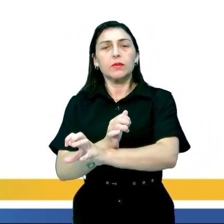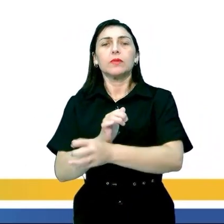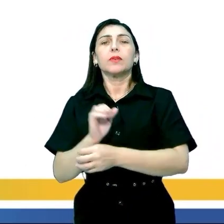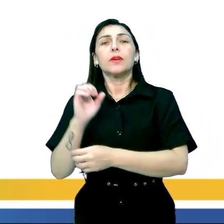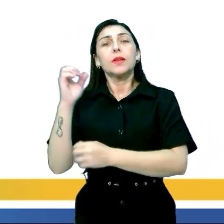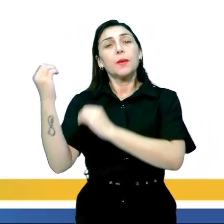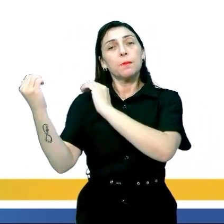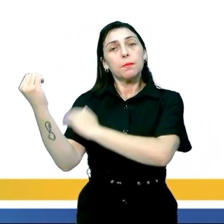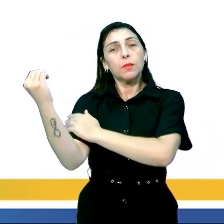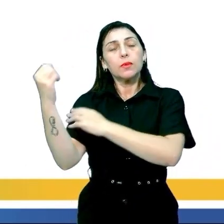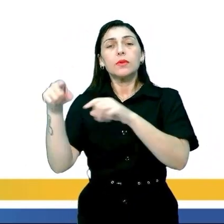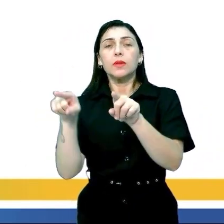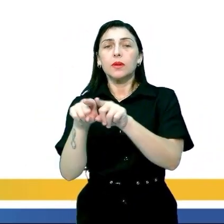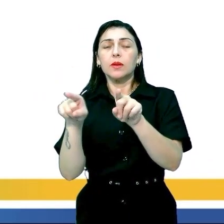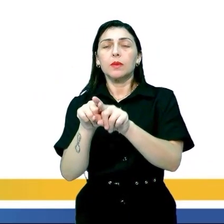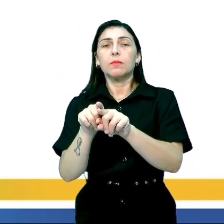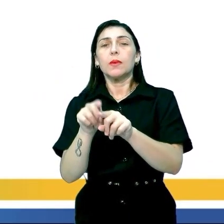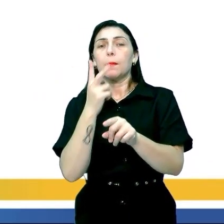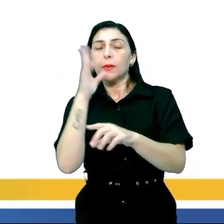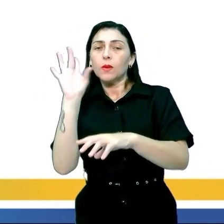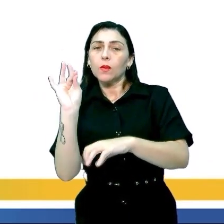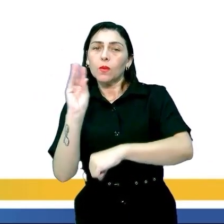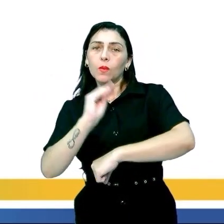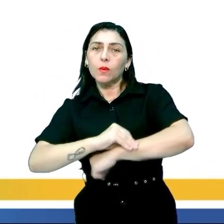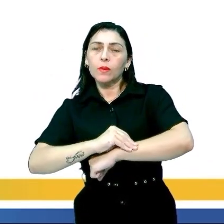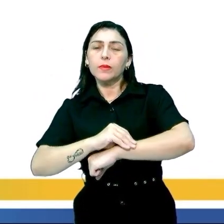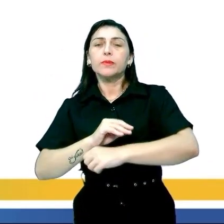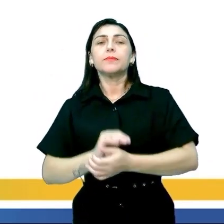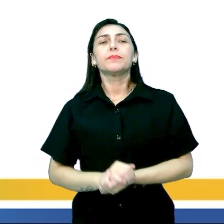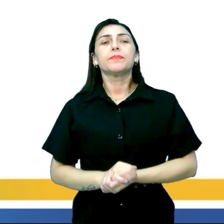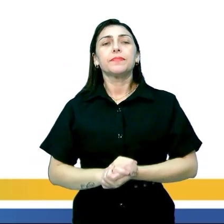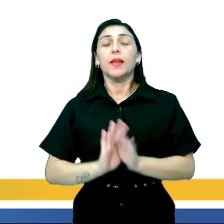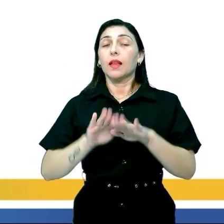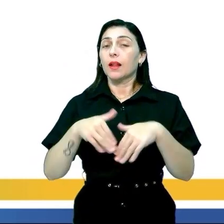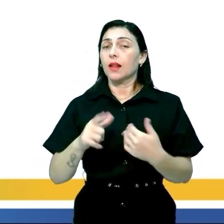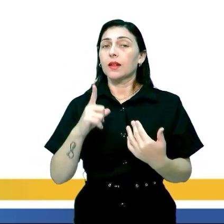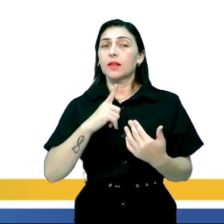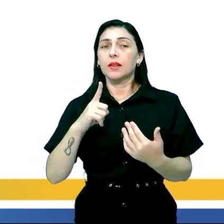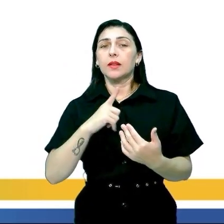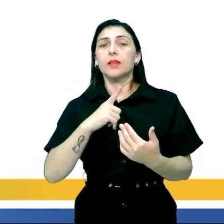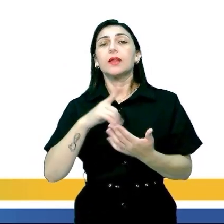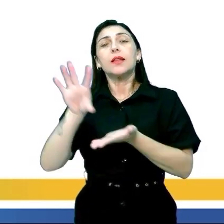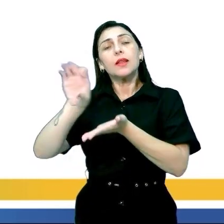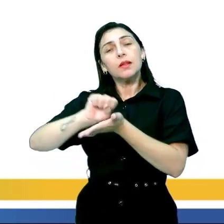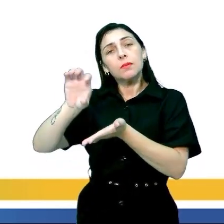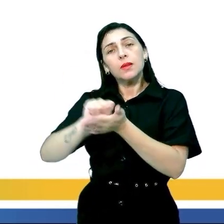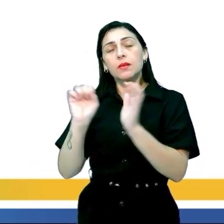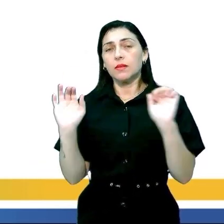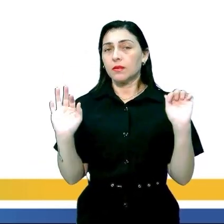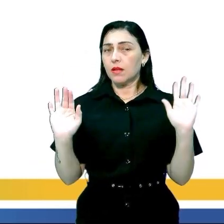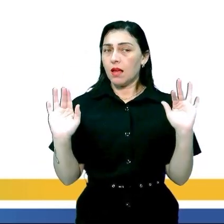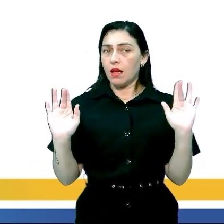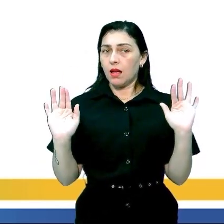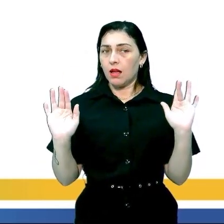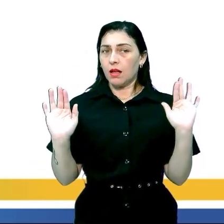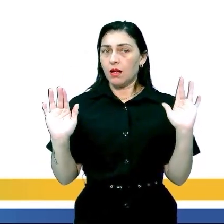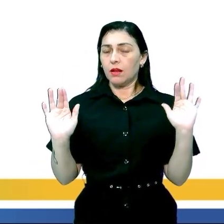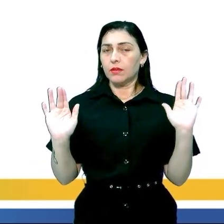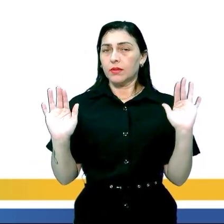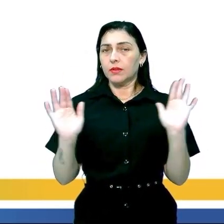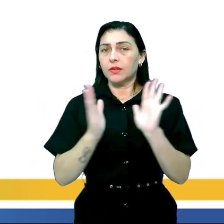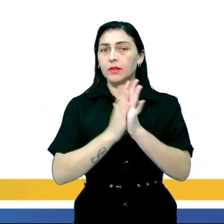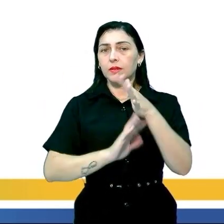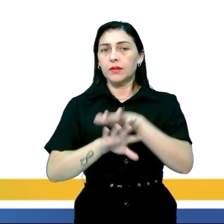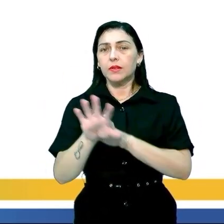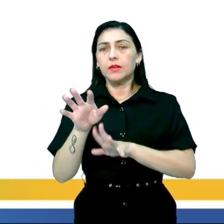certo? Então essa aí é a estrutura da nossa pele. É claro que a gente tem receptores táteis, né? Os